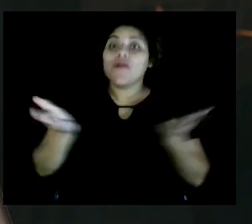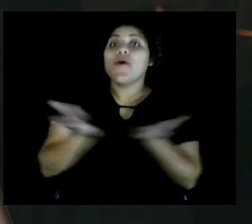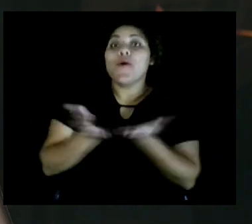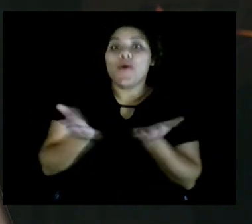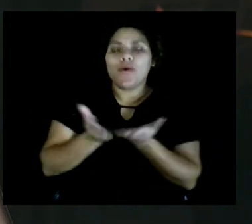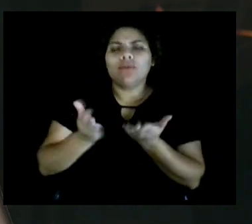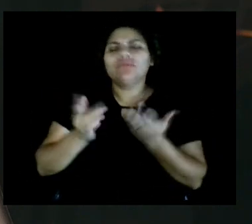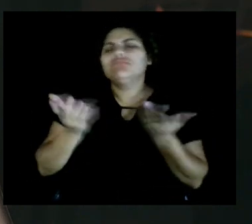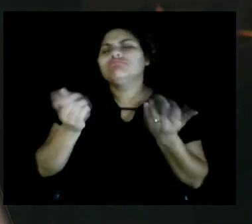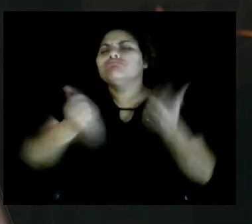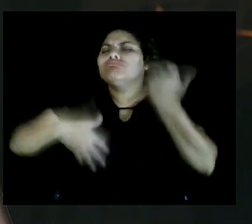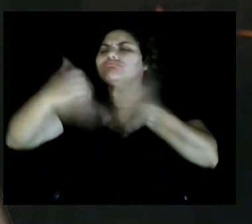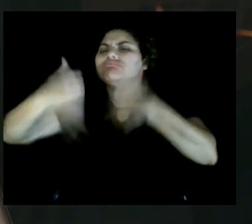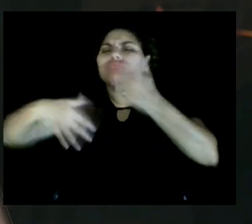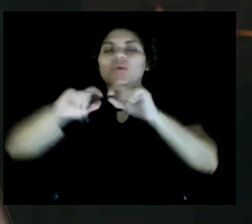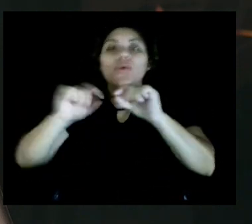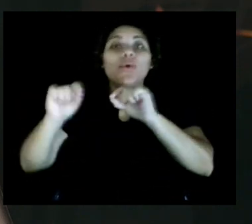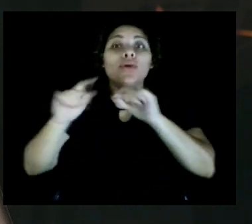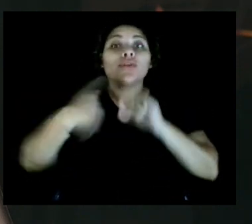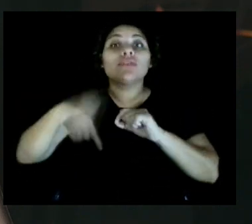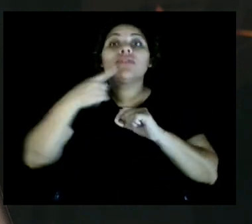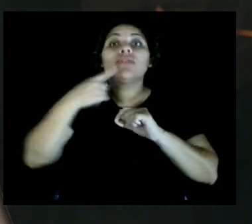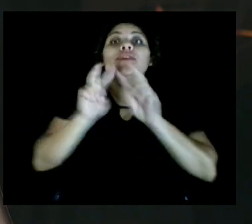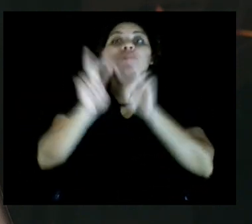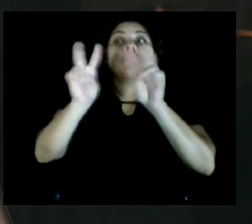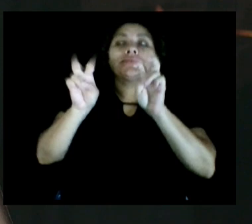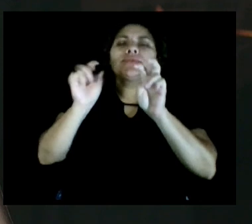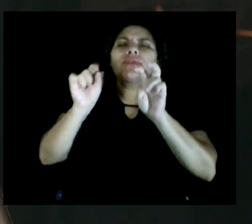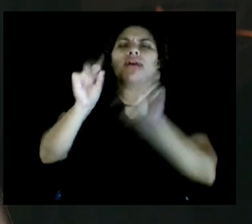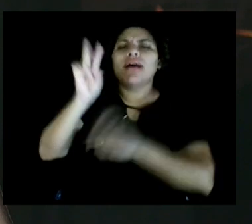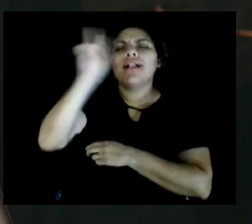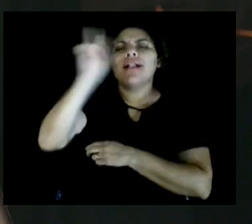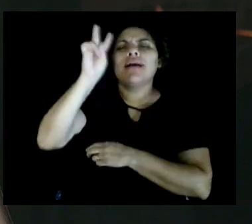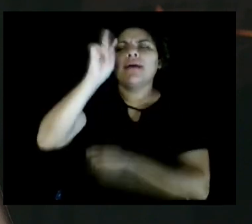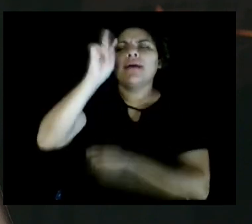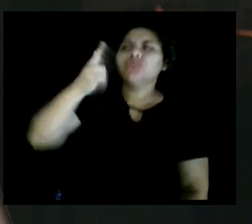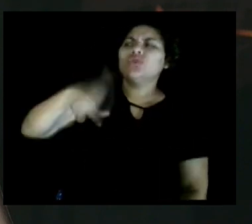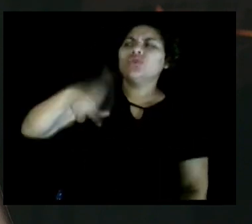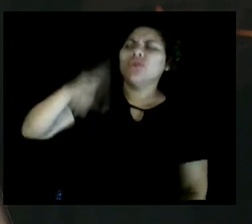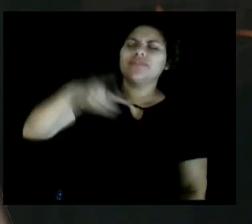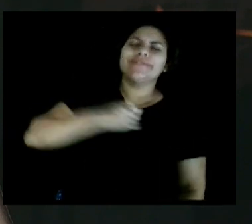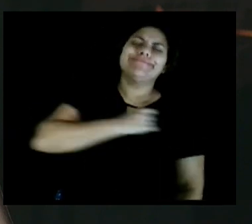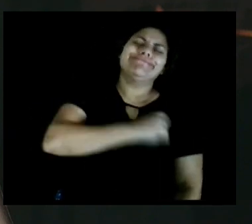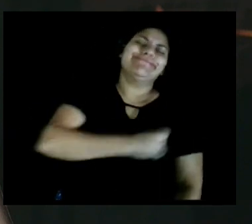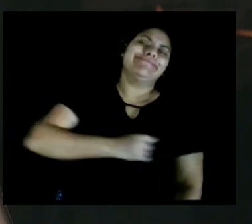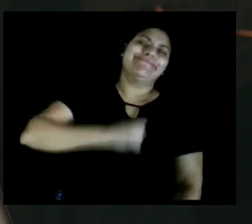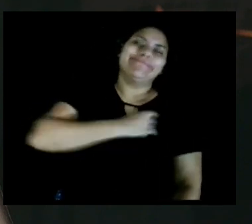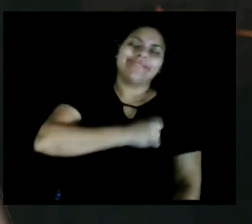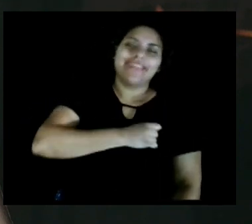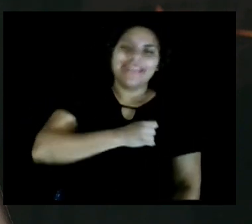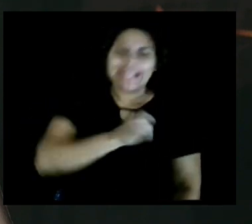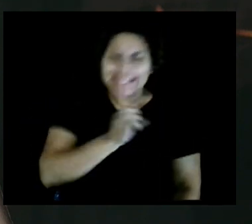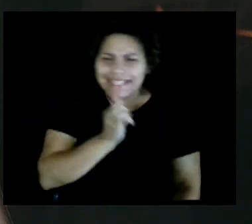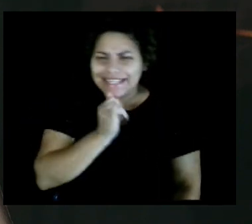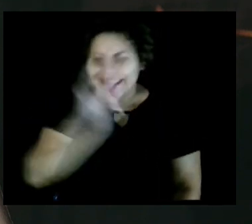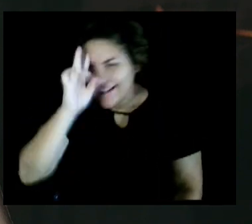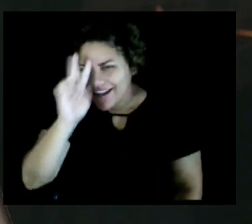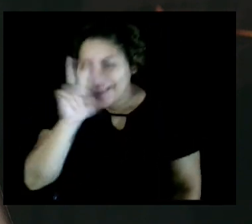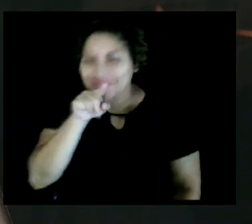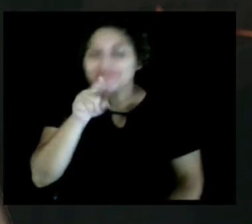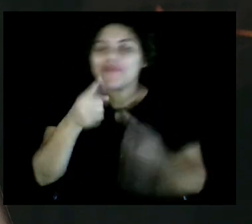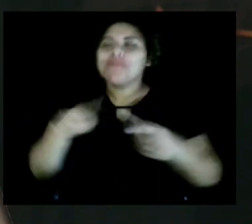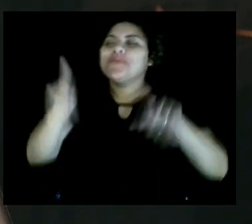sobre nostalgia. Quem nunca se pegou cantarolando um hit dos anos 80, 90 ou usando